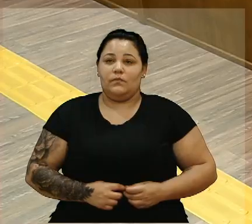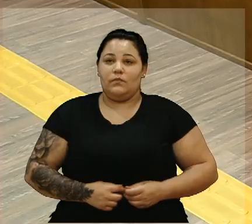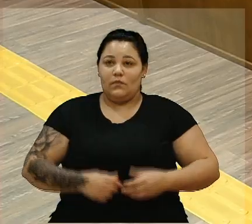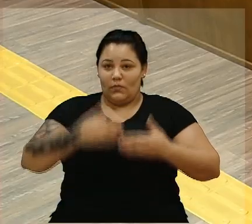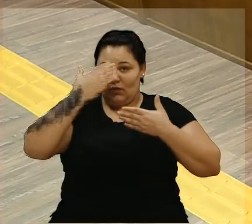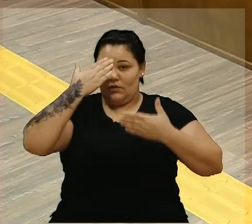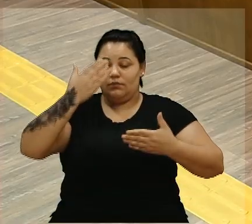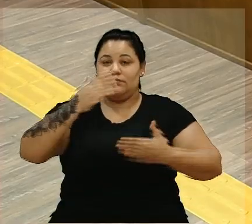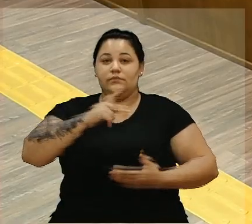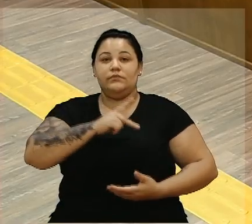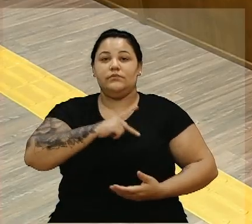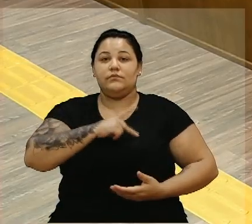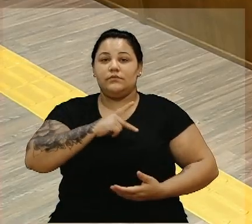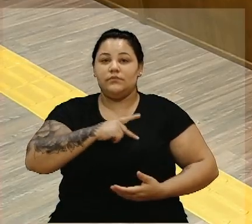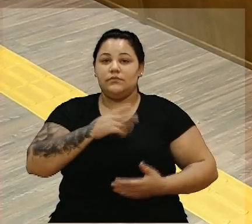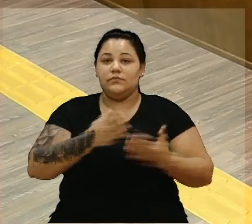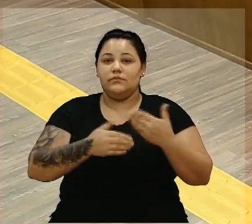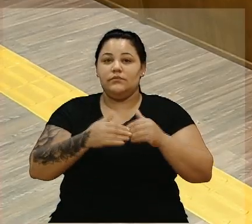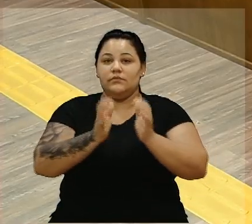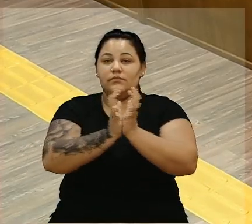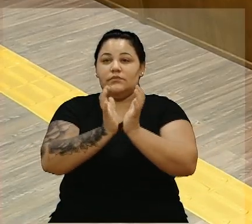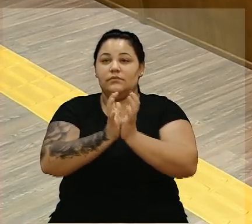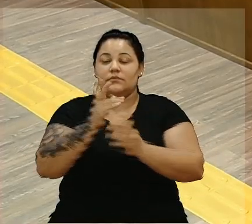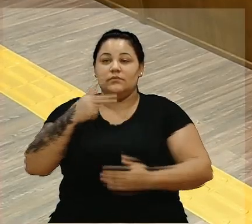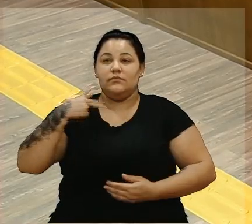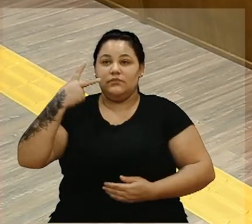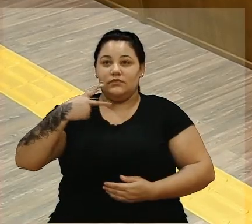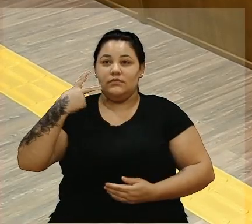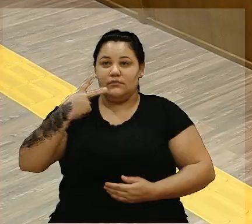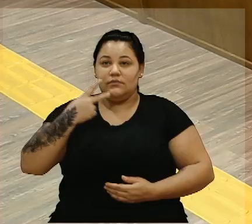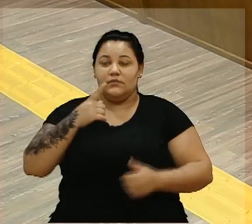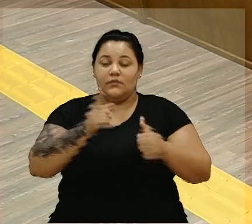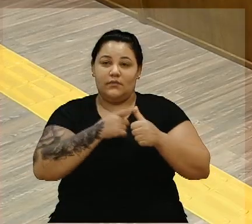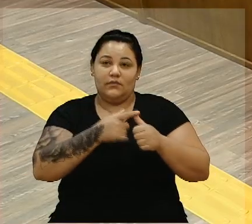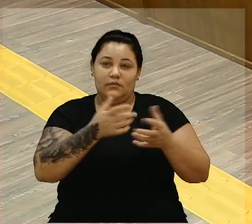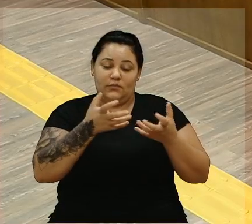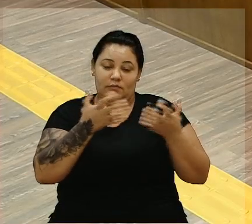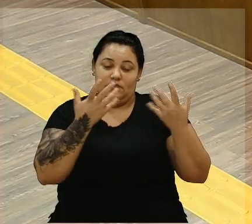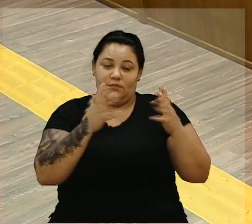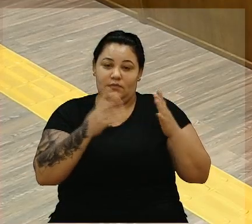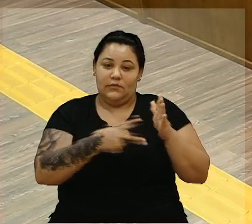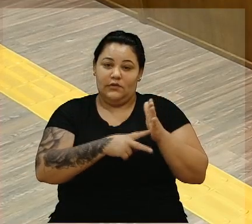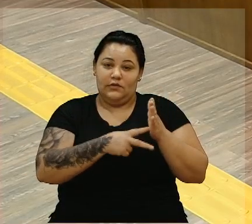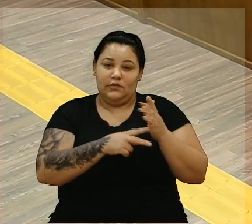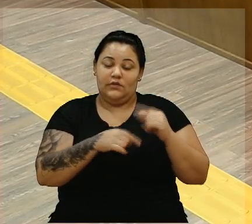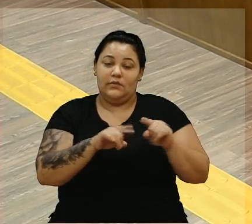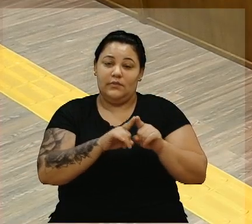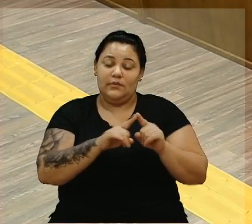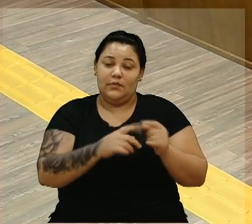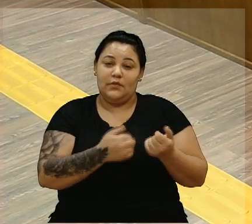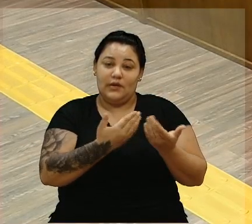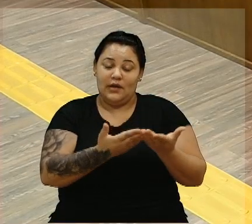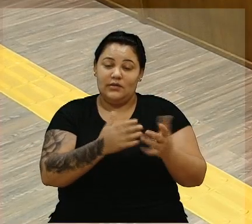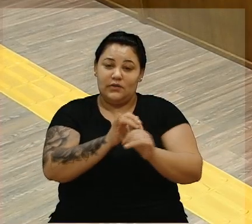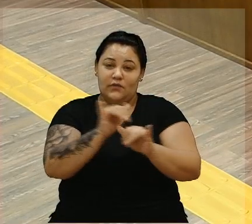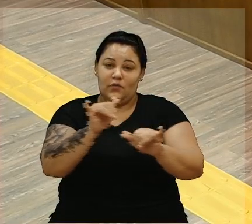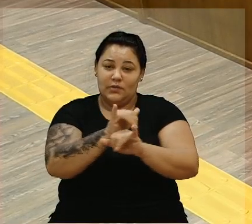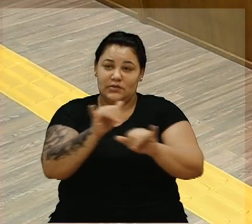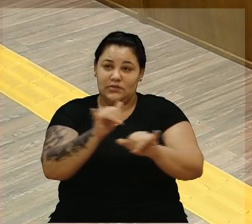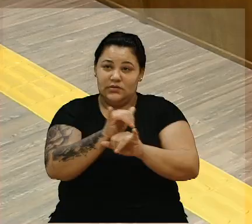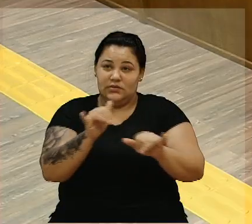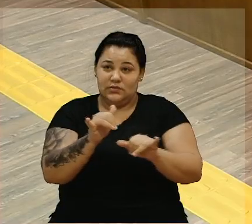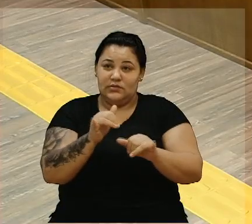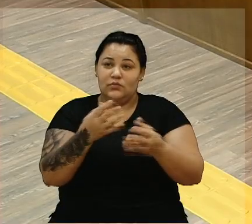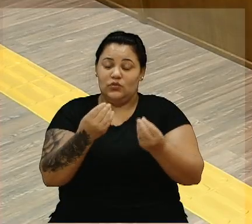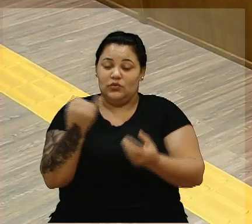Obrigada, senhor presidente, nobres colegas, vereadores e vereadoras. Primeiramente, parabenizar o sindicato por ter trazido essas informações para a gente, informações